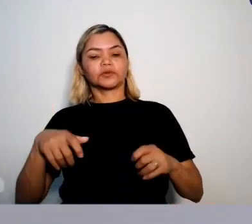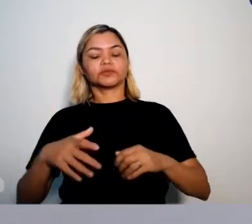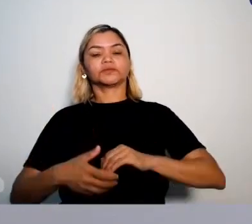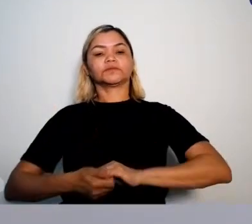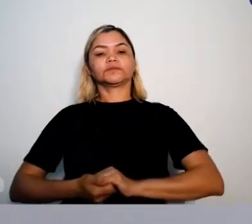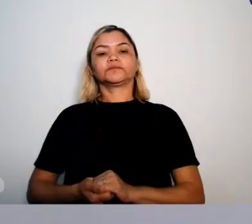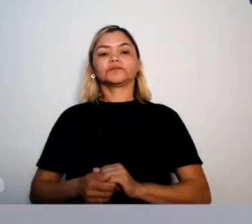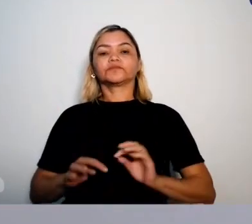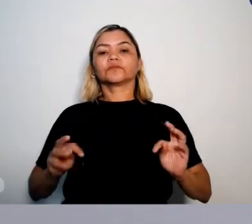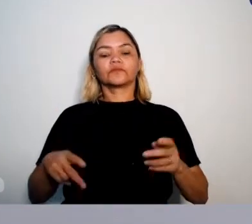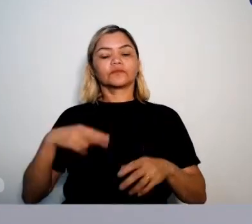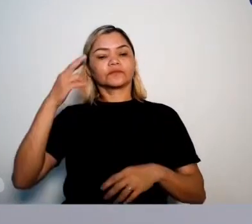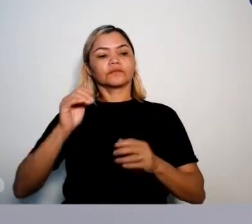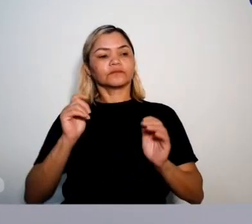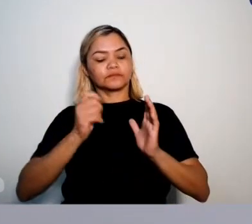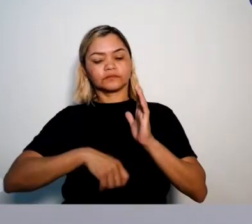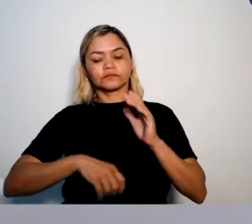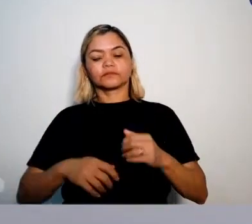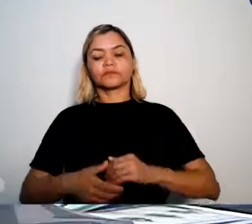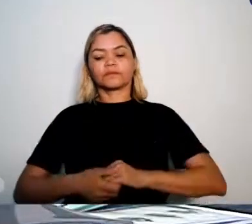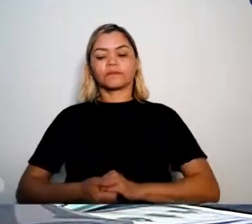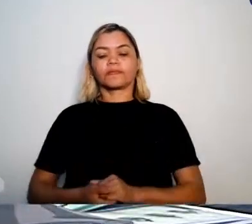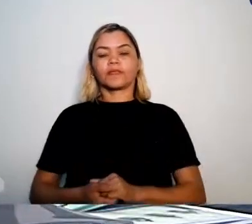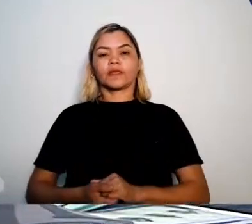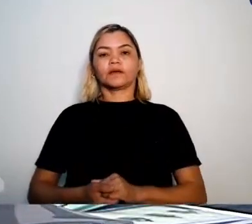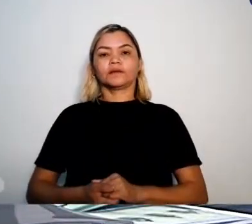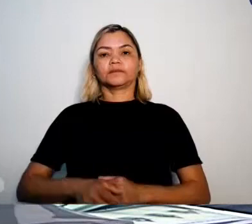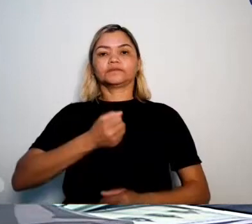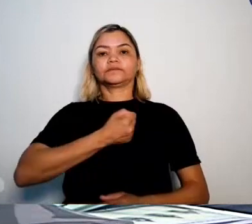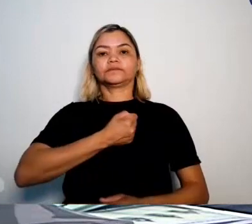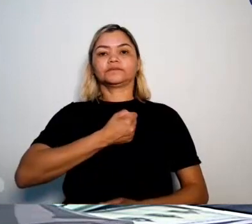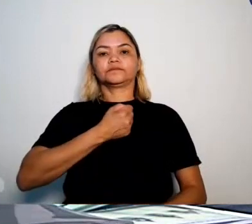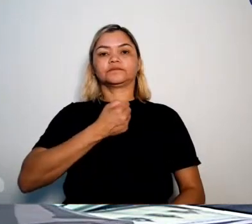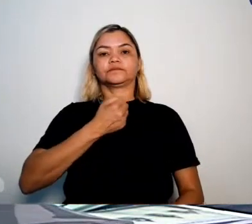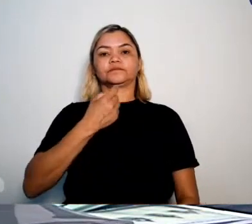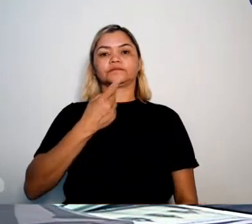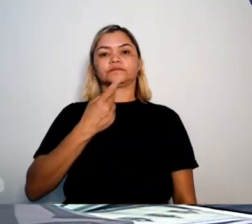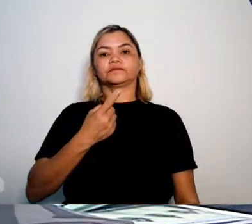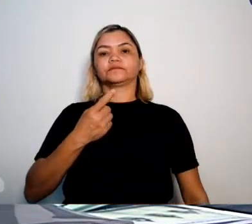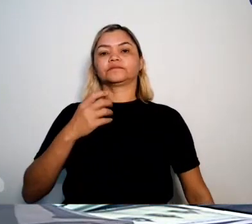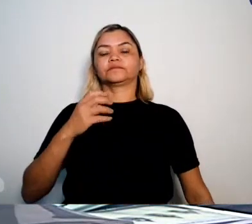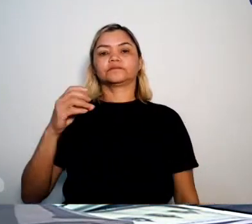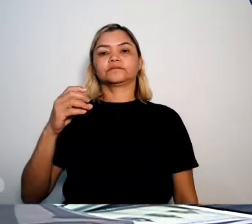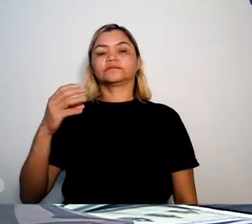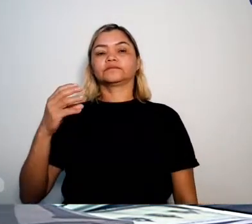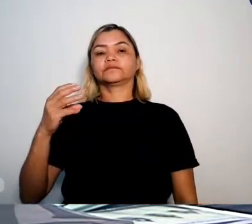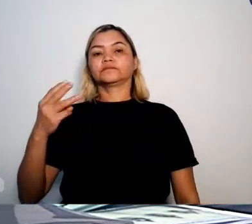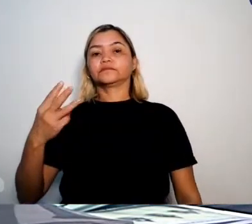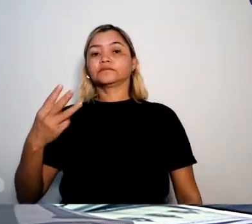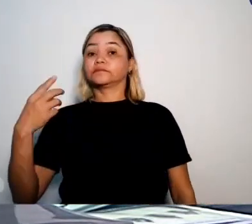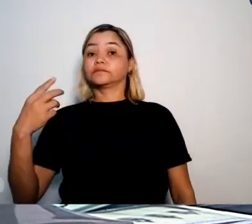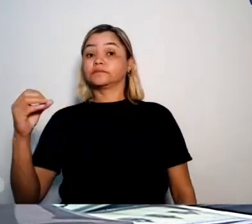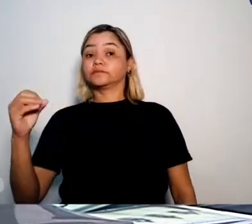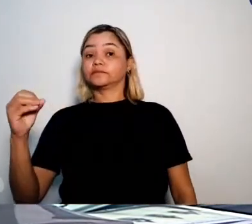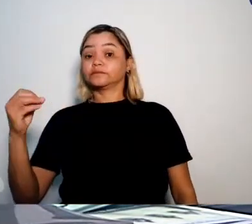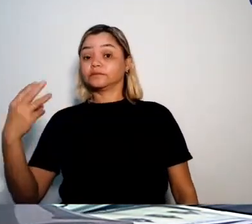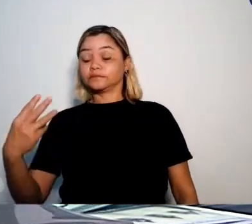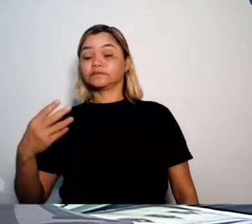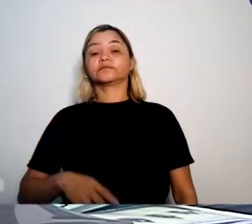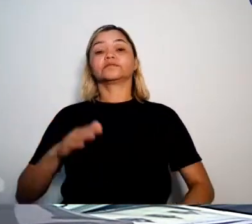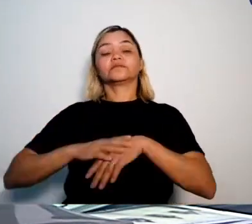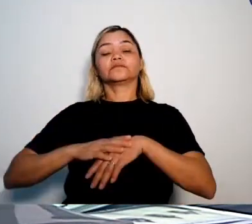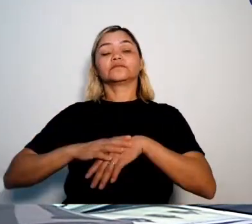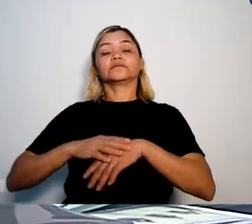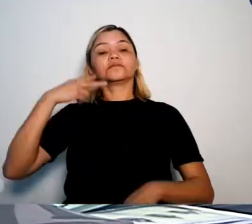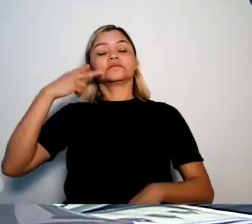vereadores. Número 1303, de autoria do vereador Carlos Trigo, ao